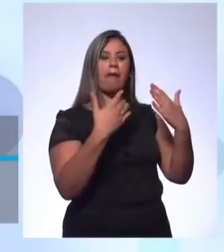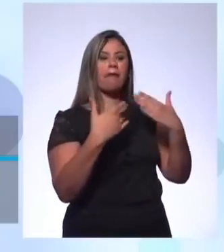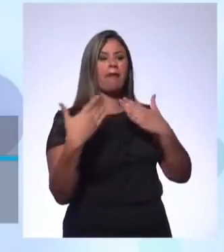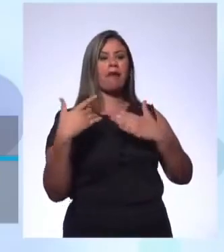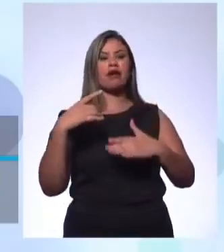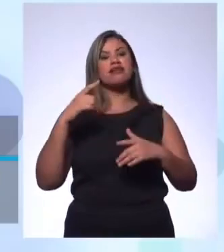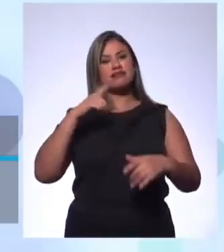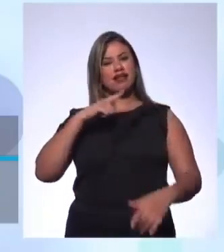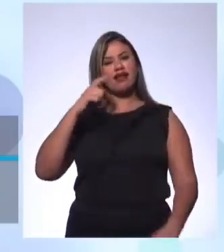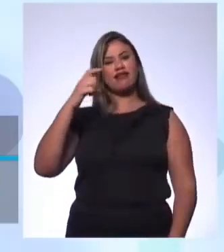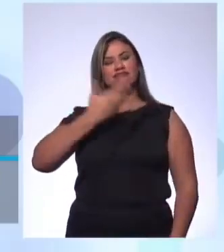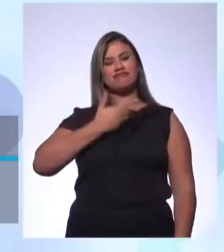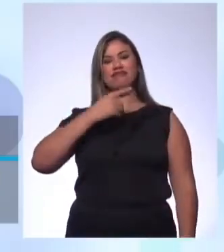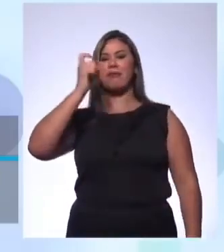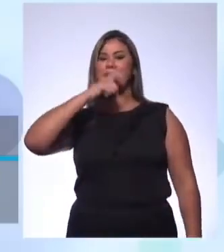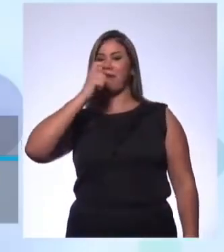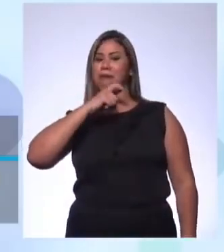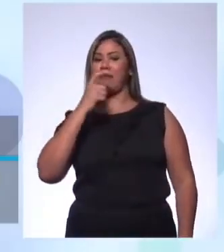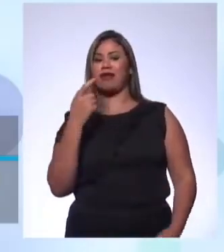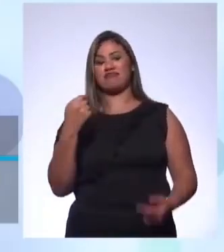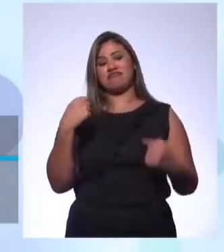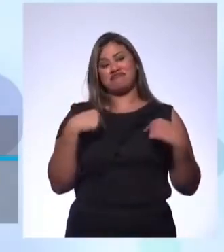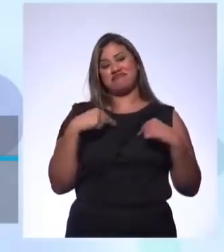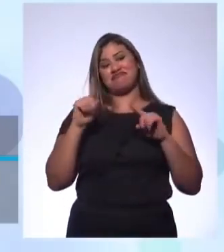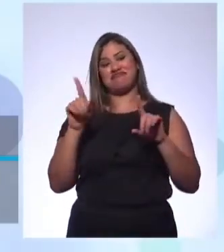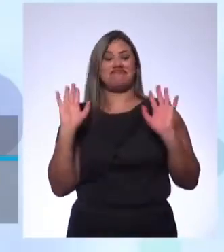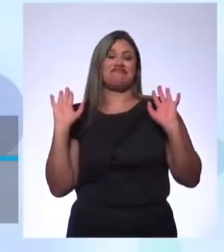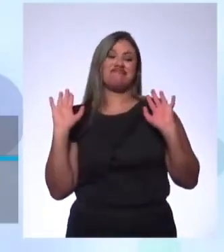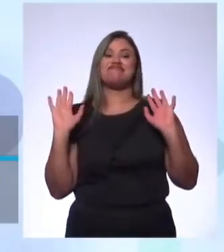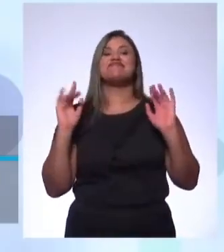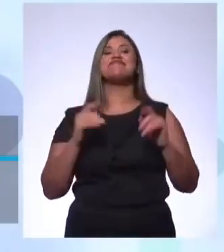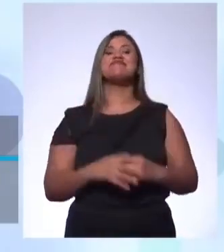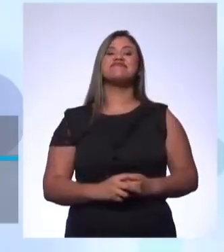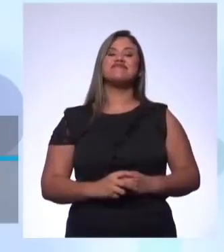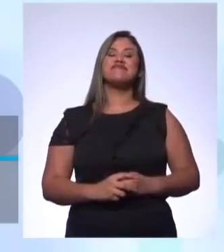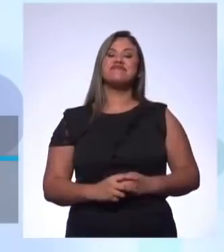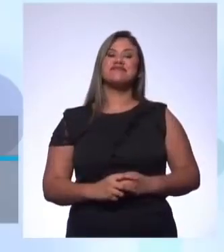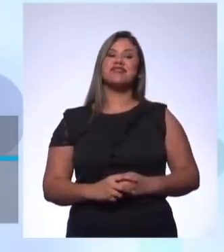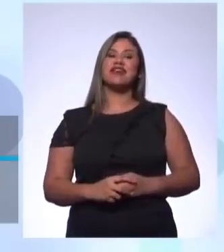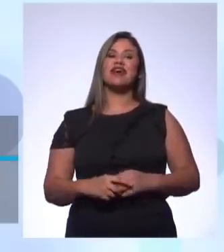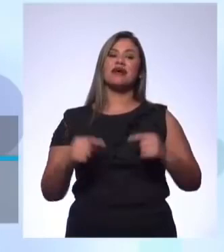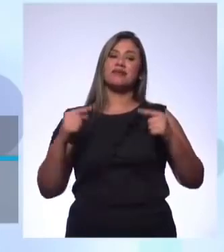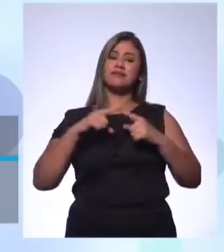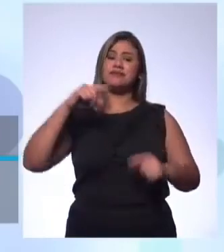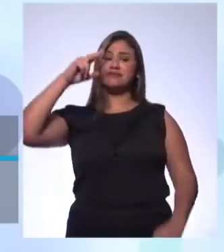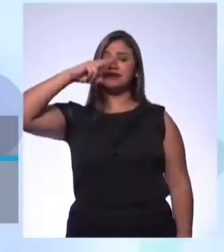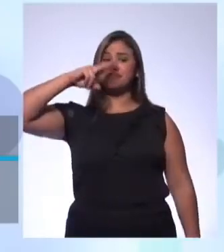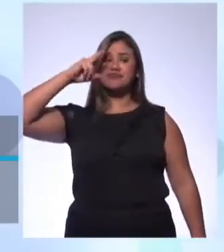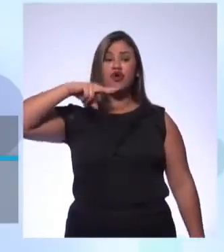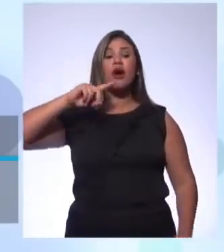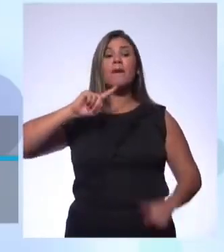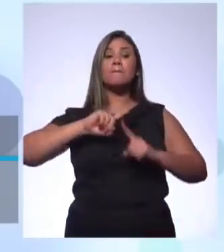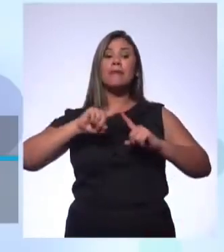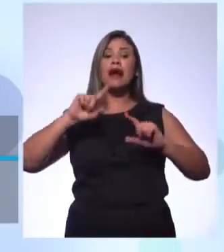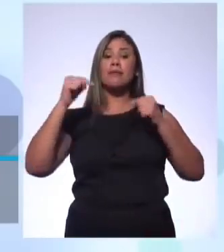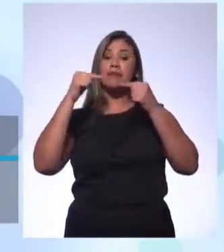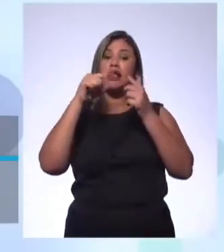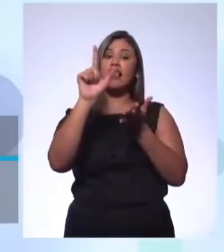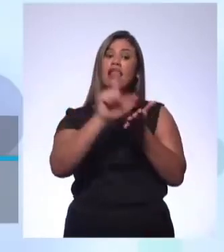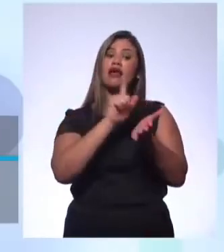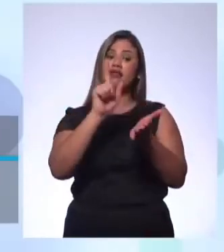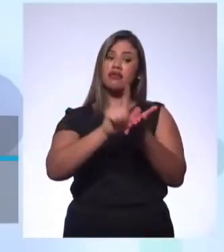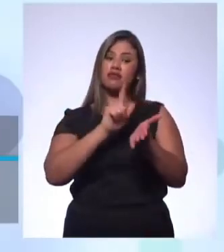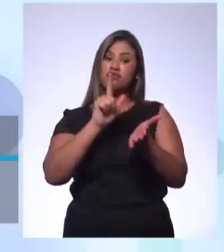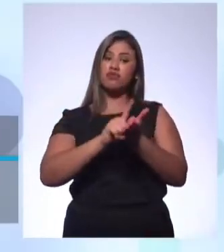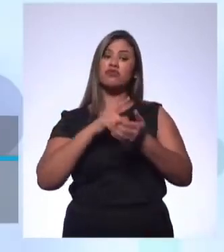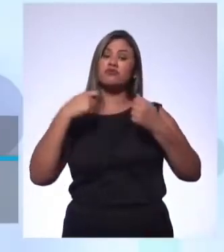amigo mentiroso, que pode ser você, pode ser eu, né? Contando histórias. Isso é história. Agora, para que seja literatura, tem que,